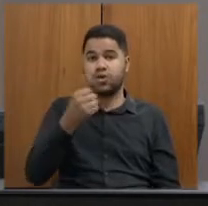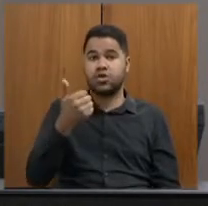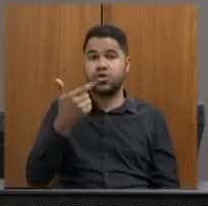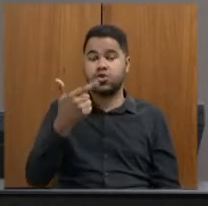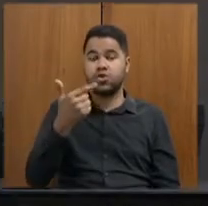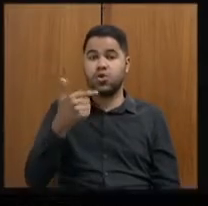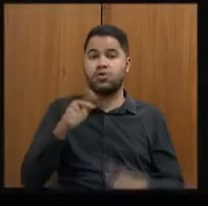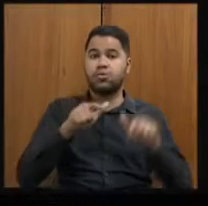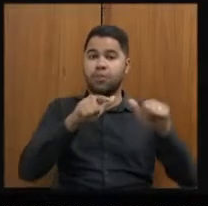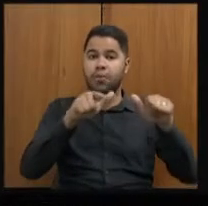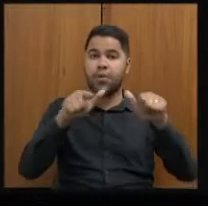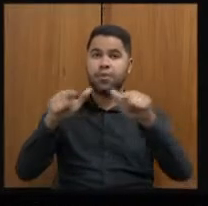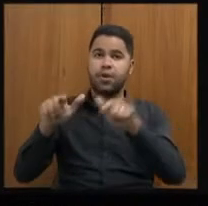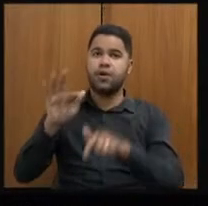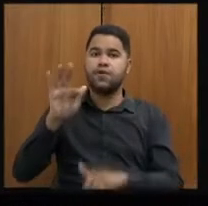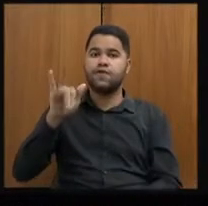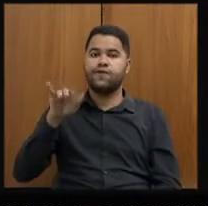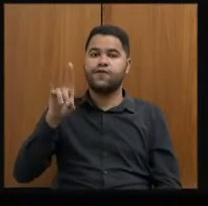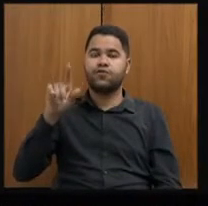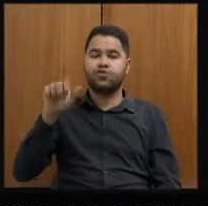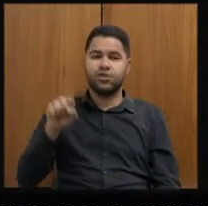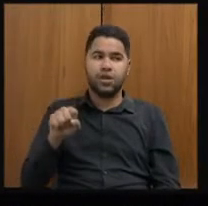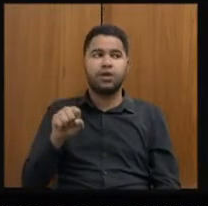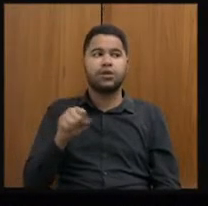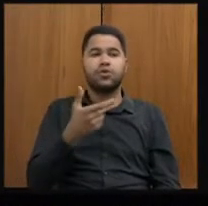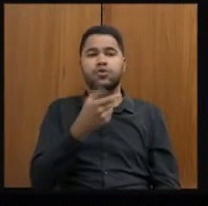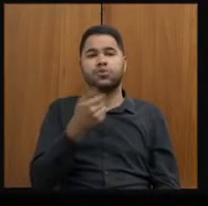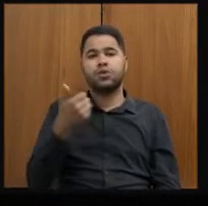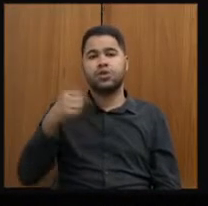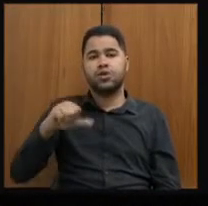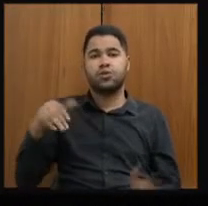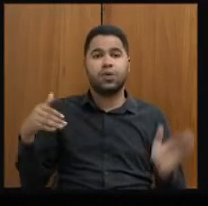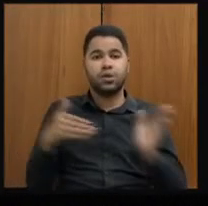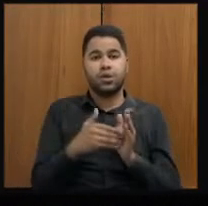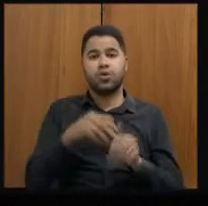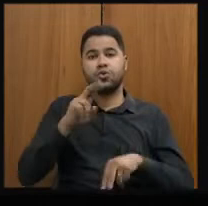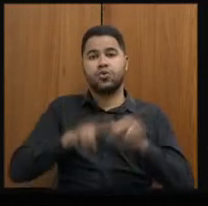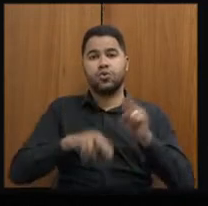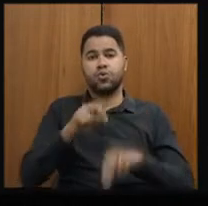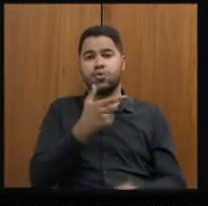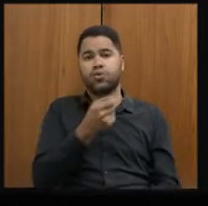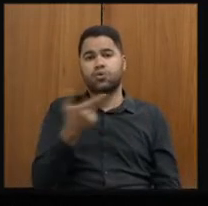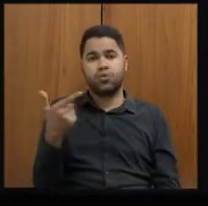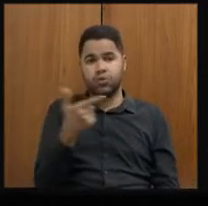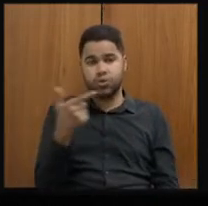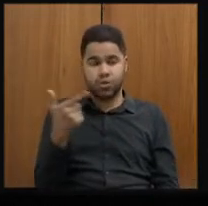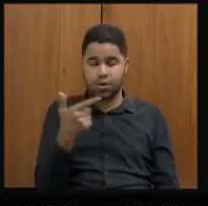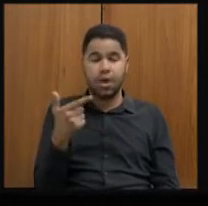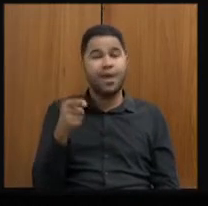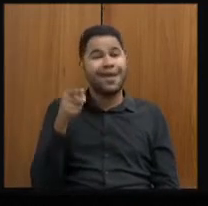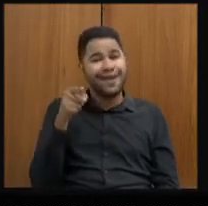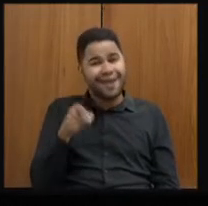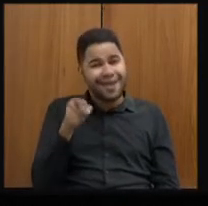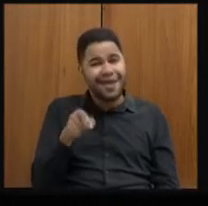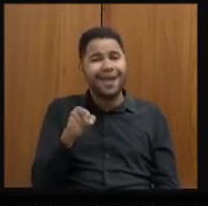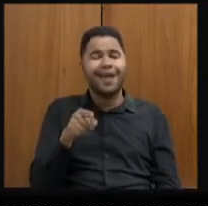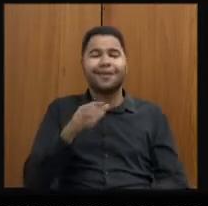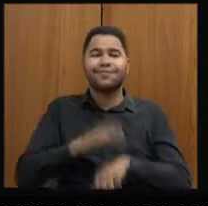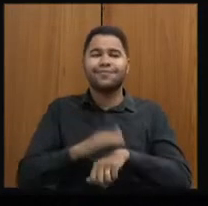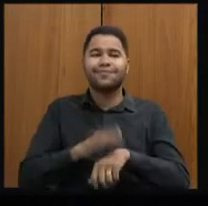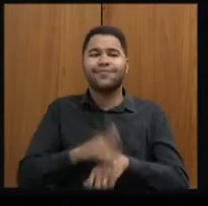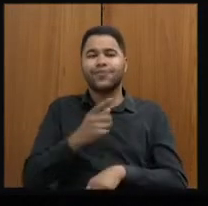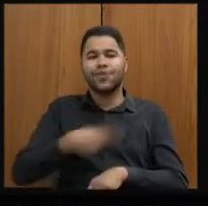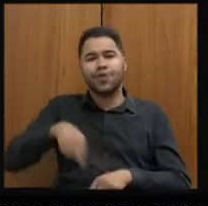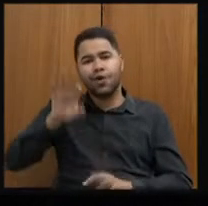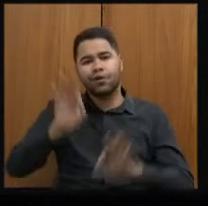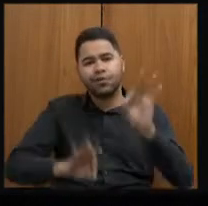títulos de regularização fundiária de 2019 até Junho de 2022 esse Sem dúvida é um feito que nós